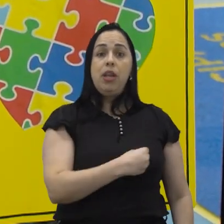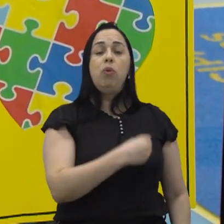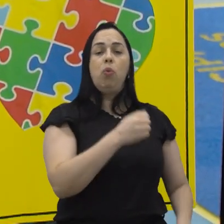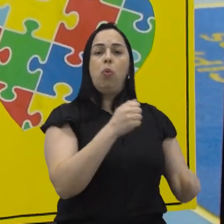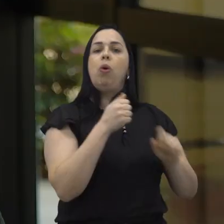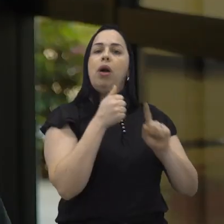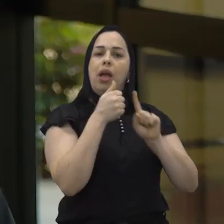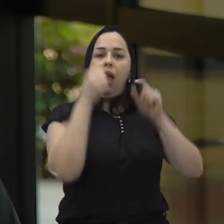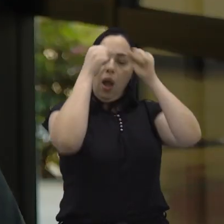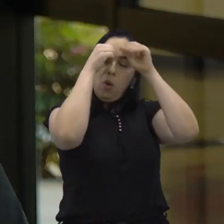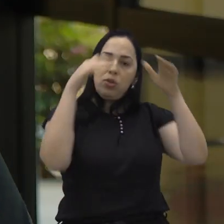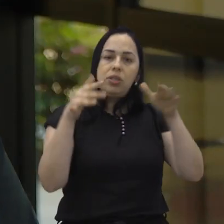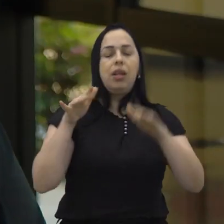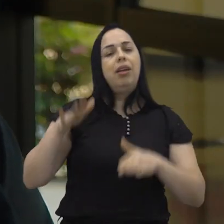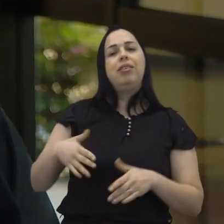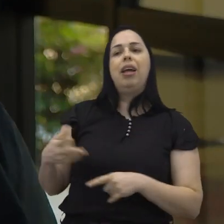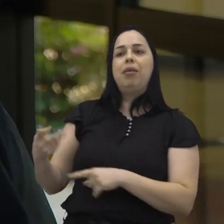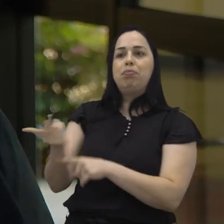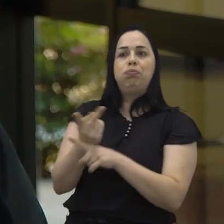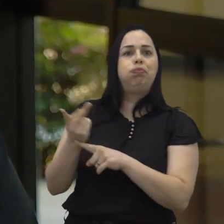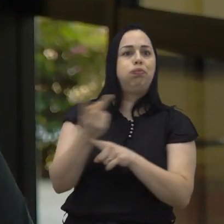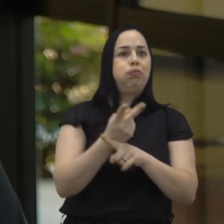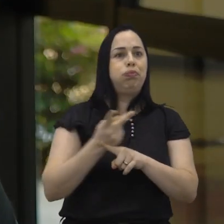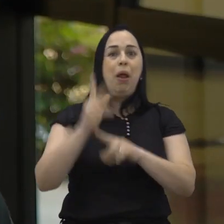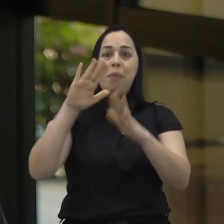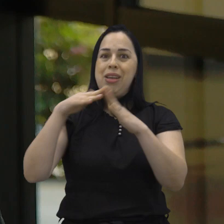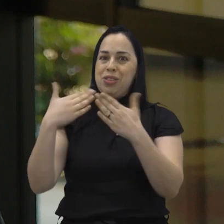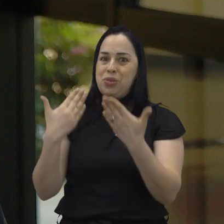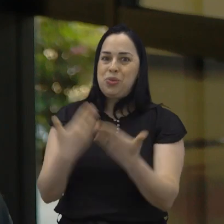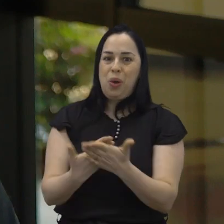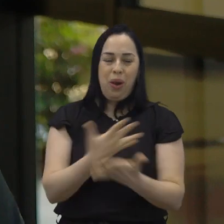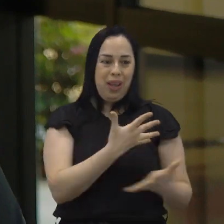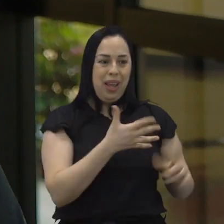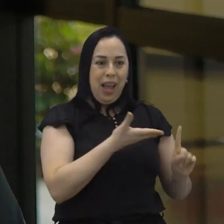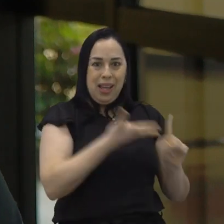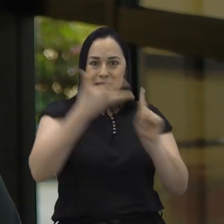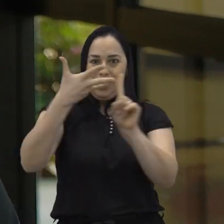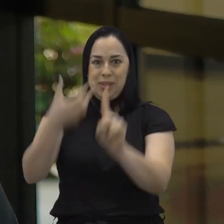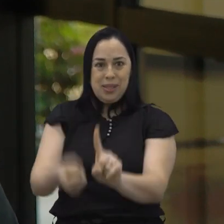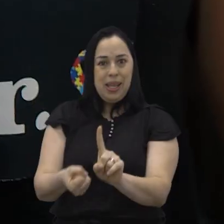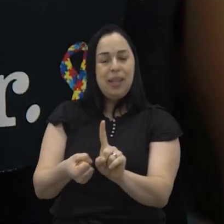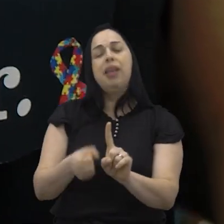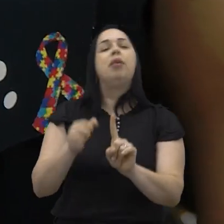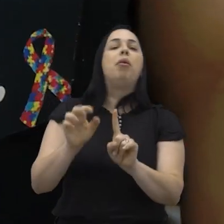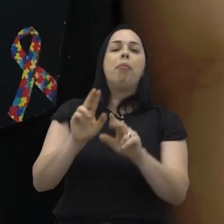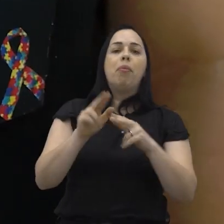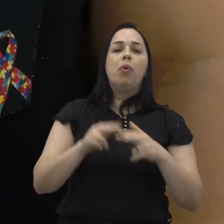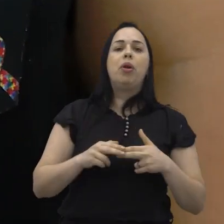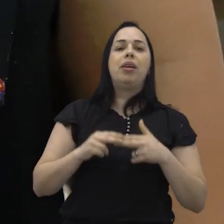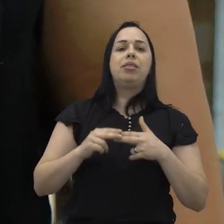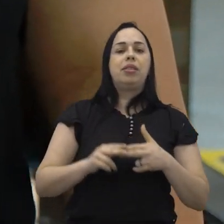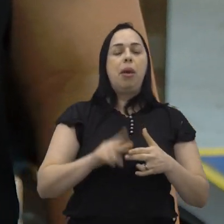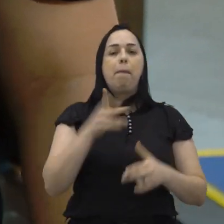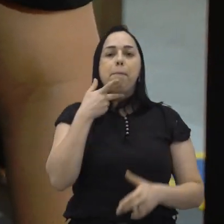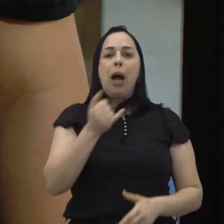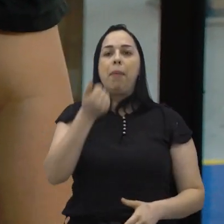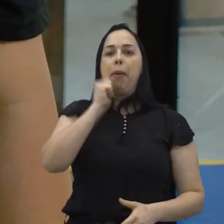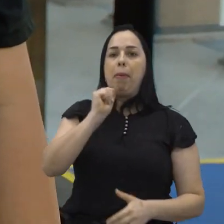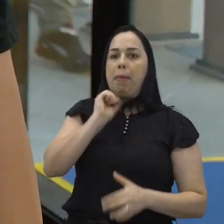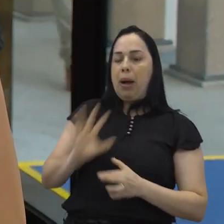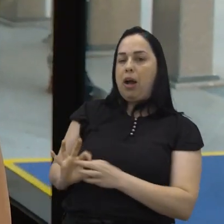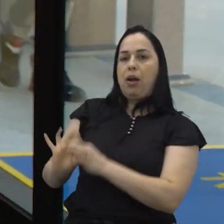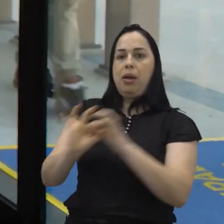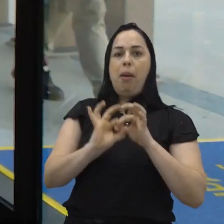esse desafio. Teve dificuldades para encontrar uma escola regular que aceitasse o filho e defende a união dos